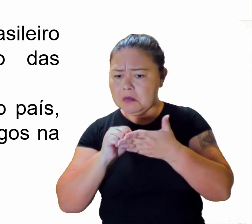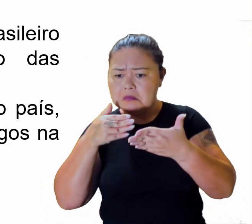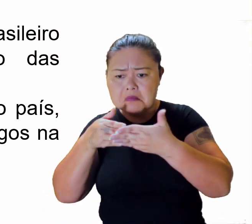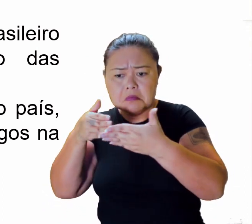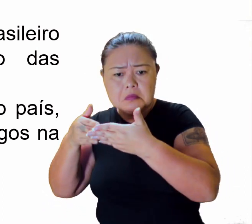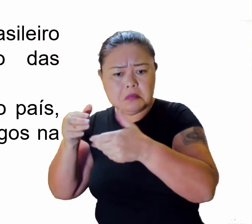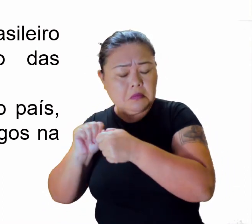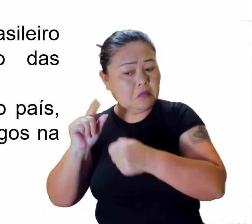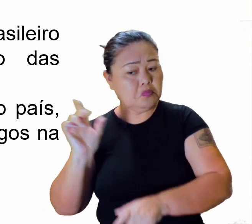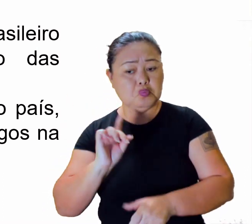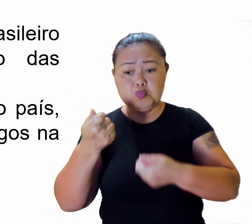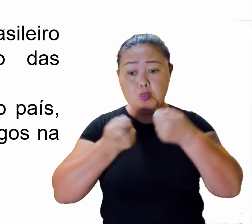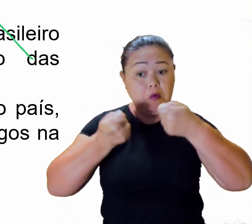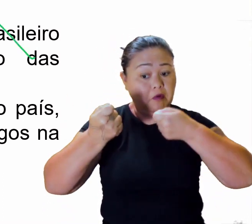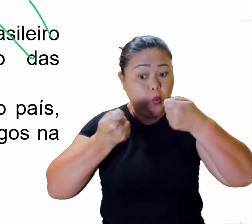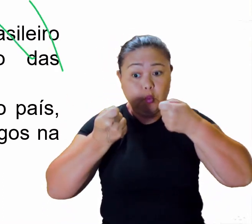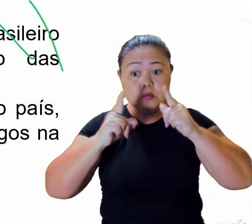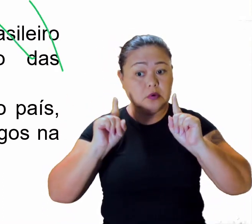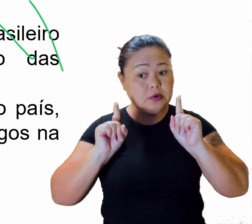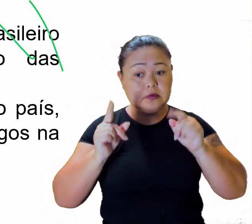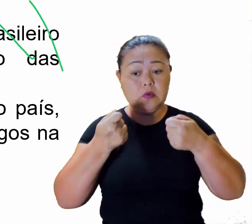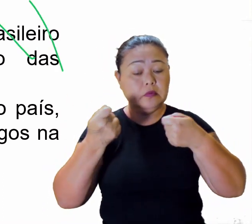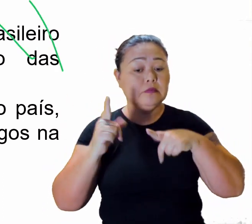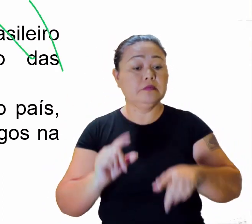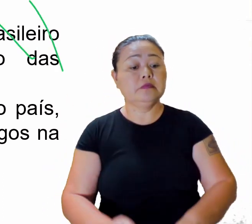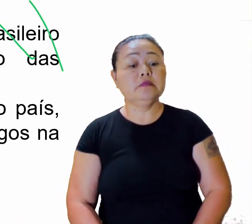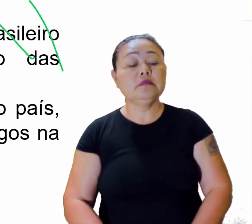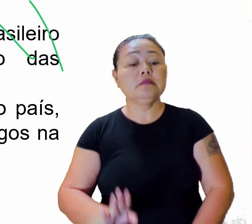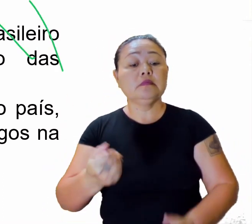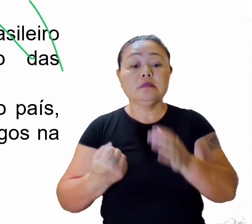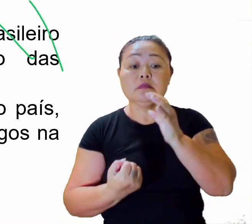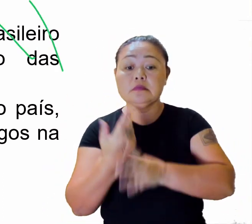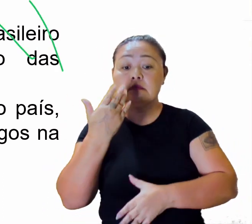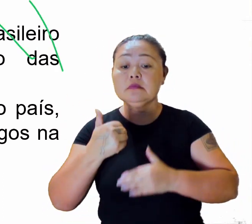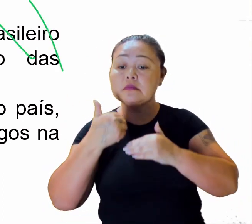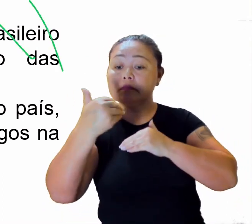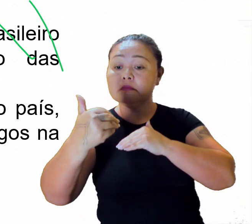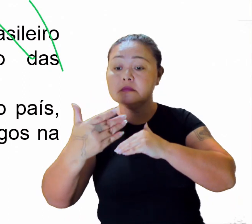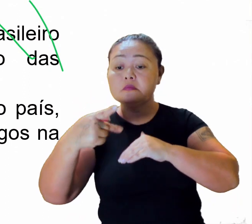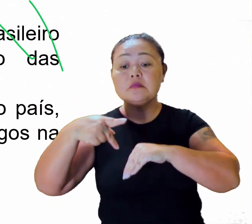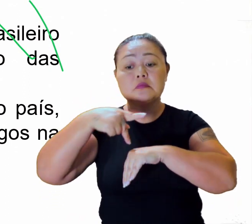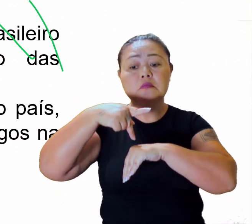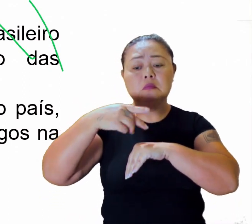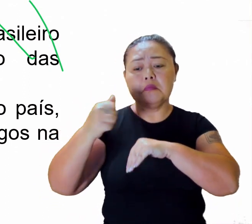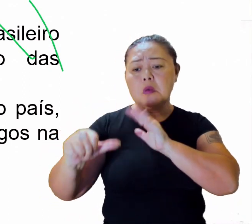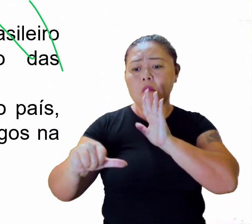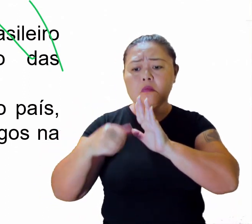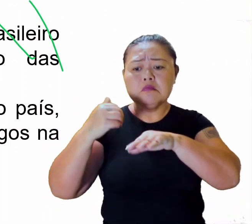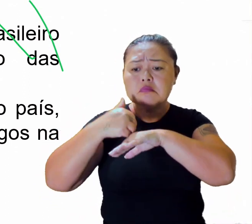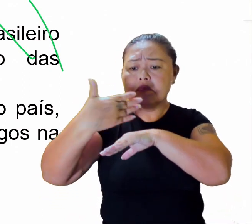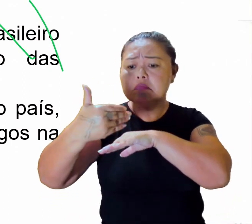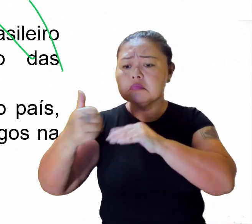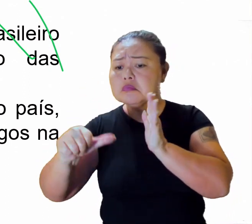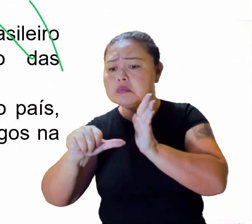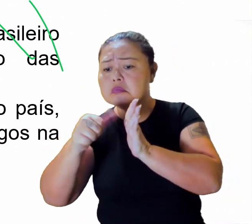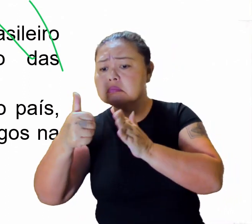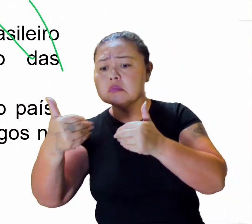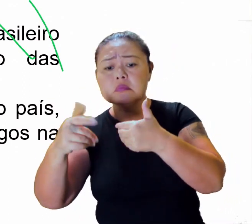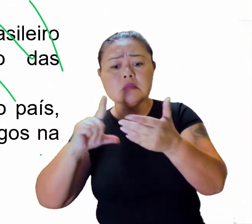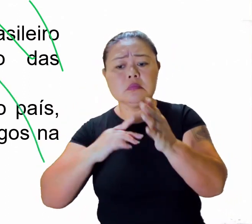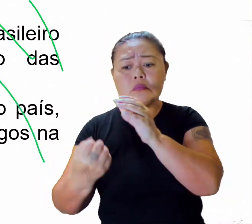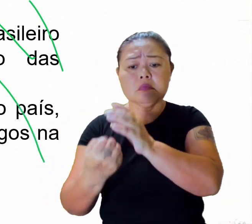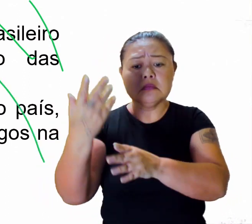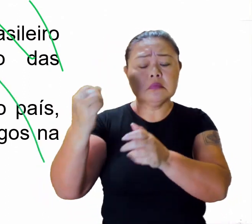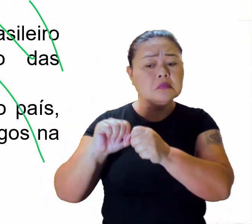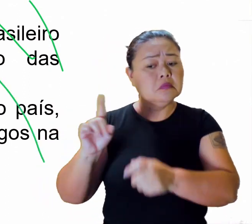Estado brasileiro não fez esse controle, não. Não. Beleza? A criação das frentes pioneiras, quem que falou em frente pioneira, meu Deus do céu?